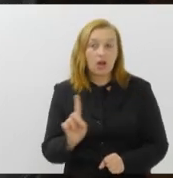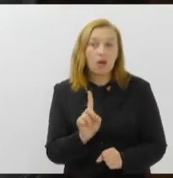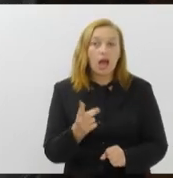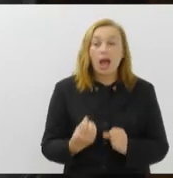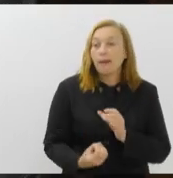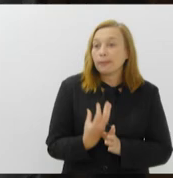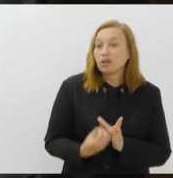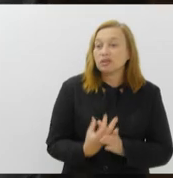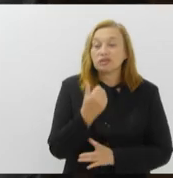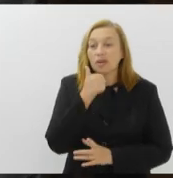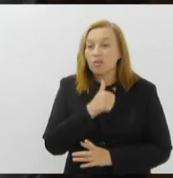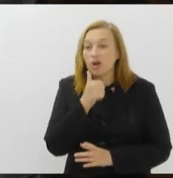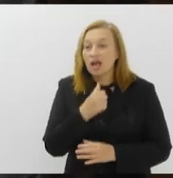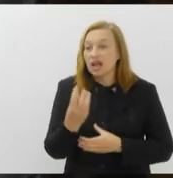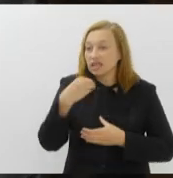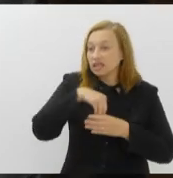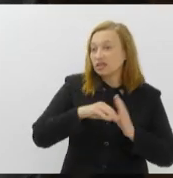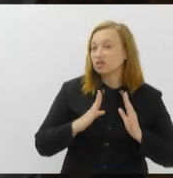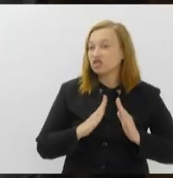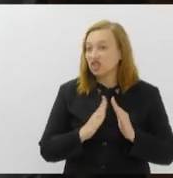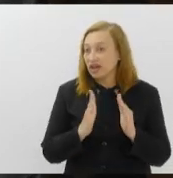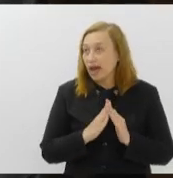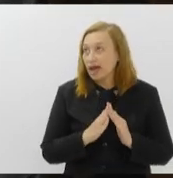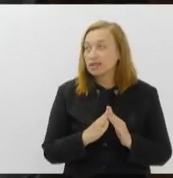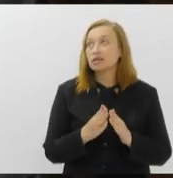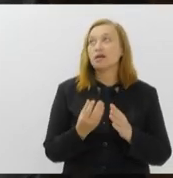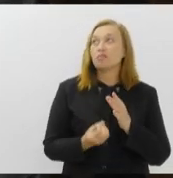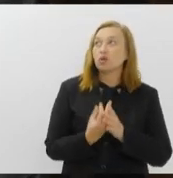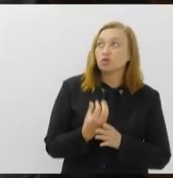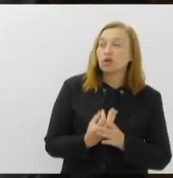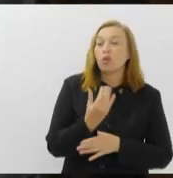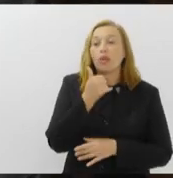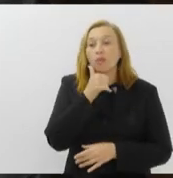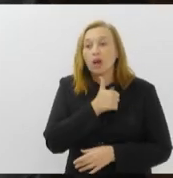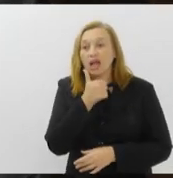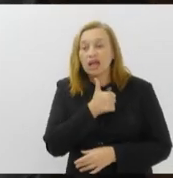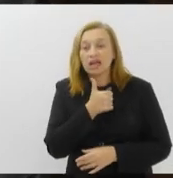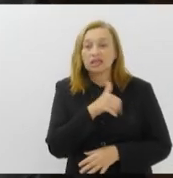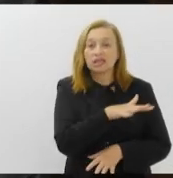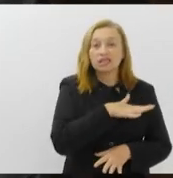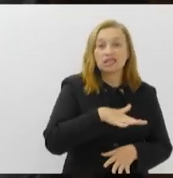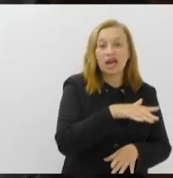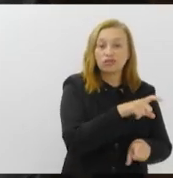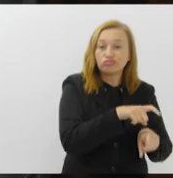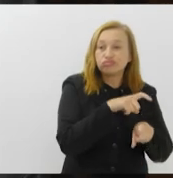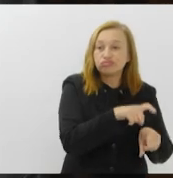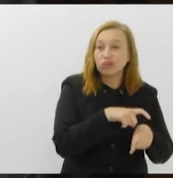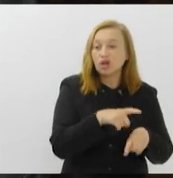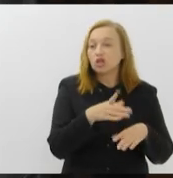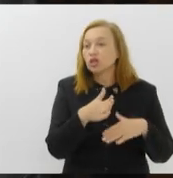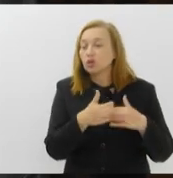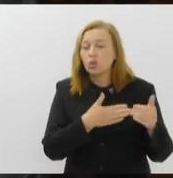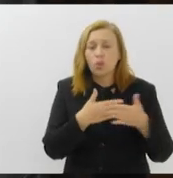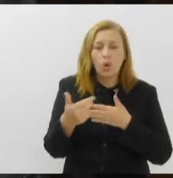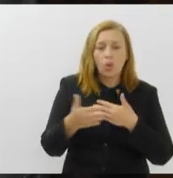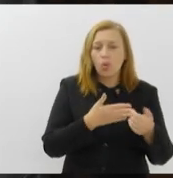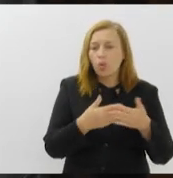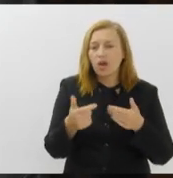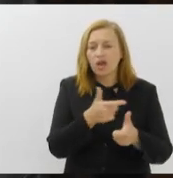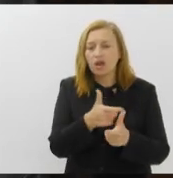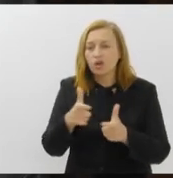produção feminina dentro das suas casas, a produção feminina nas áreas rurais, em diversas